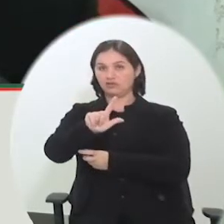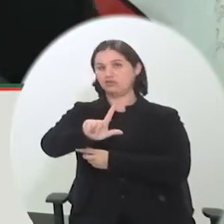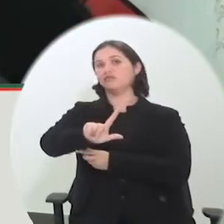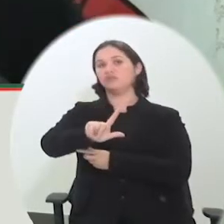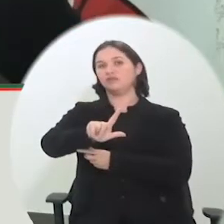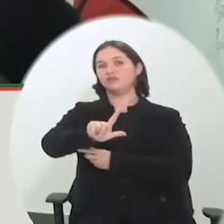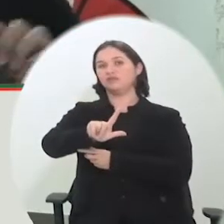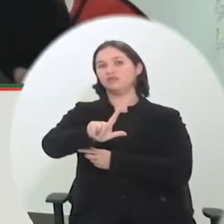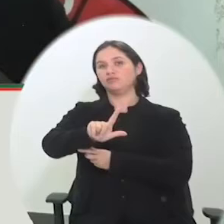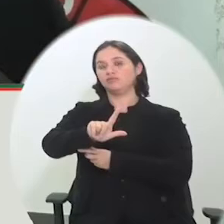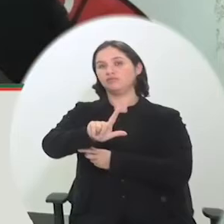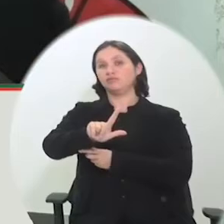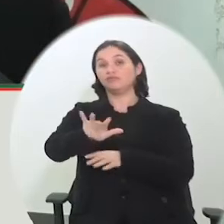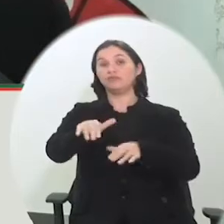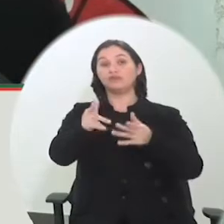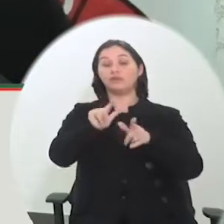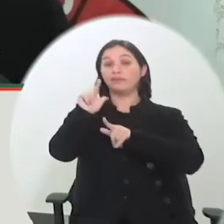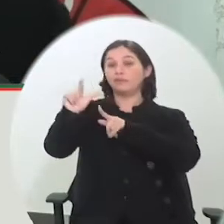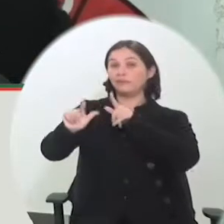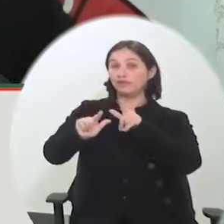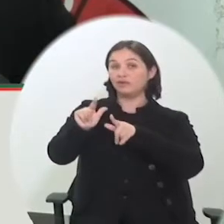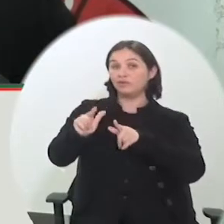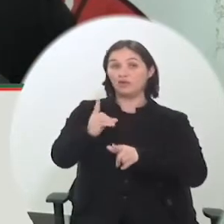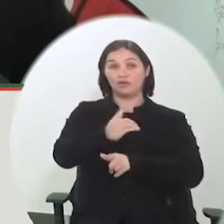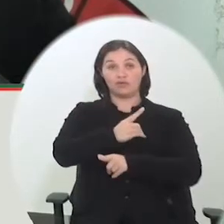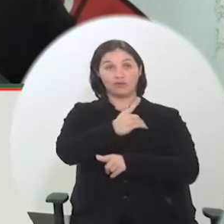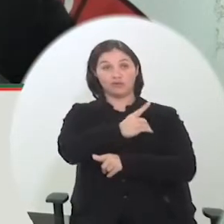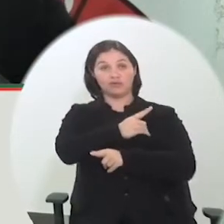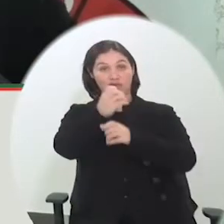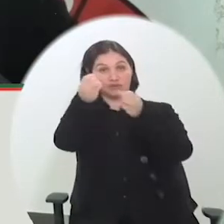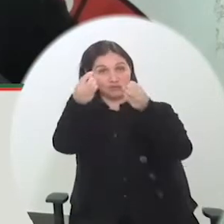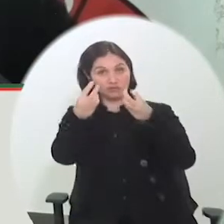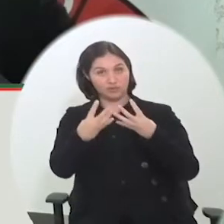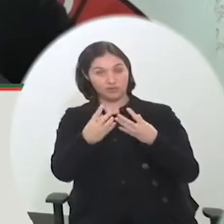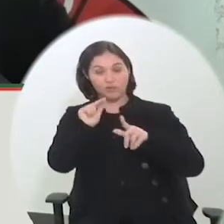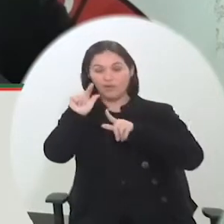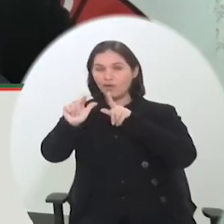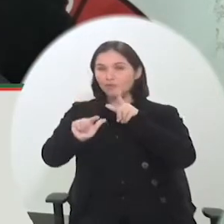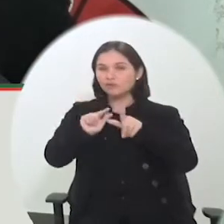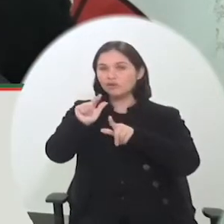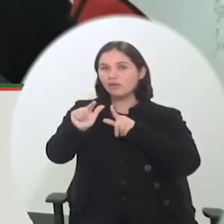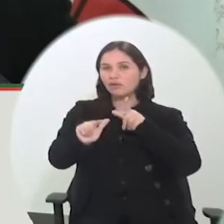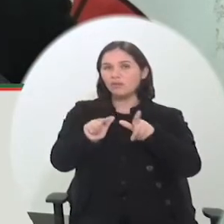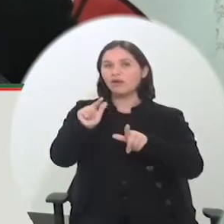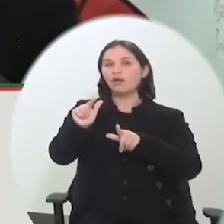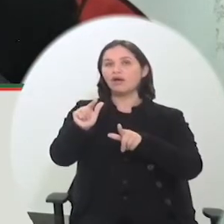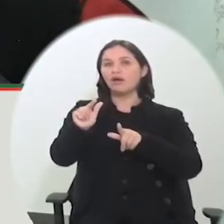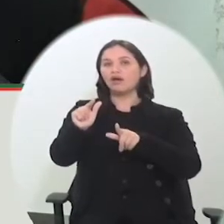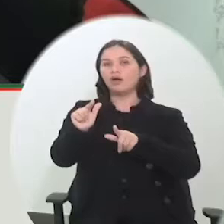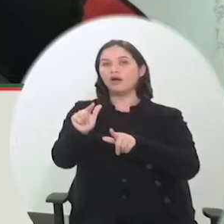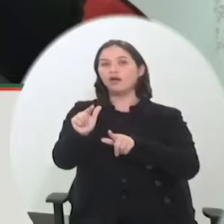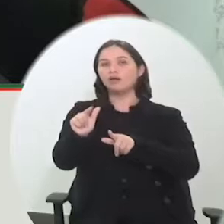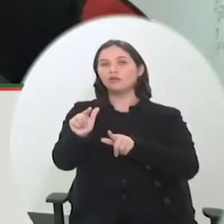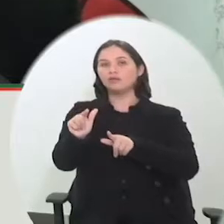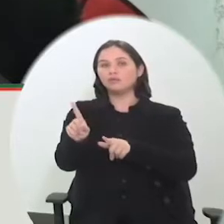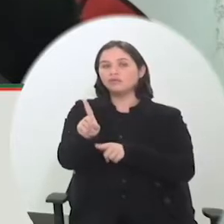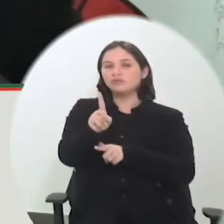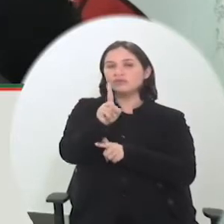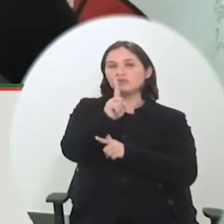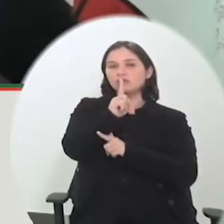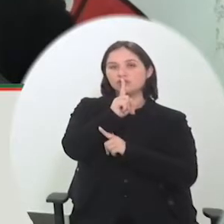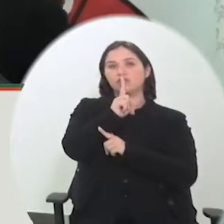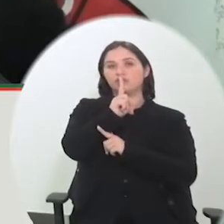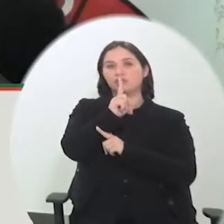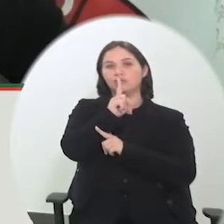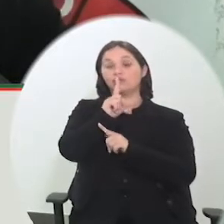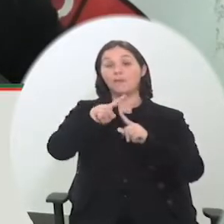trabalho, como o delegado Vitor falou, é um trabalho sigiloso, mais tímido, né, das lentes,